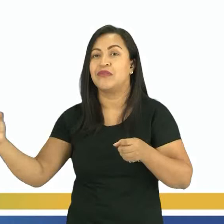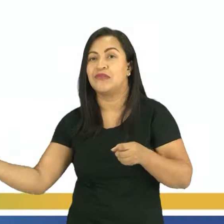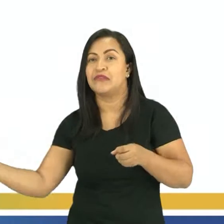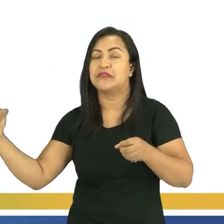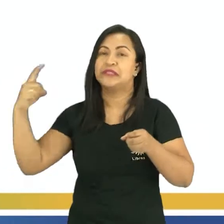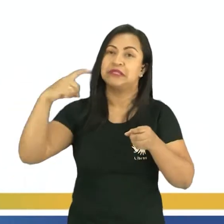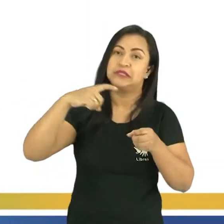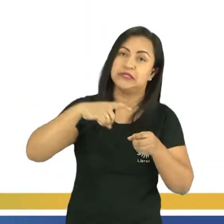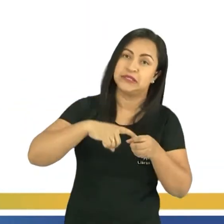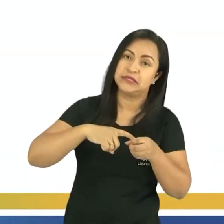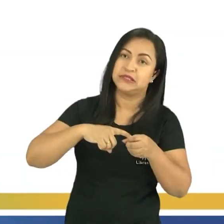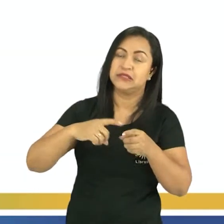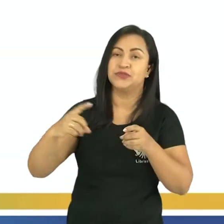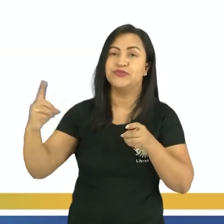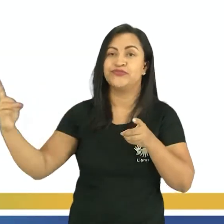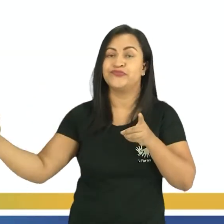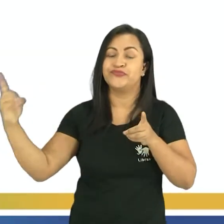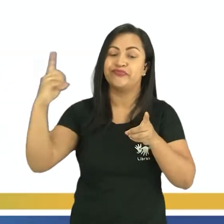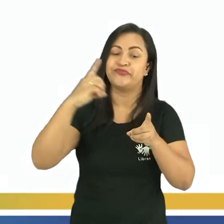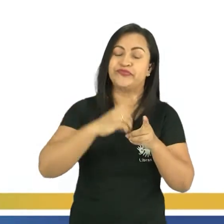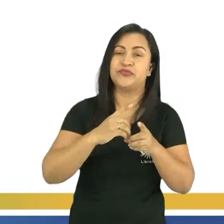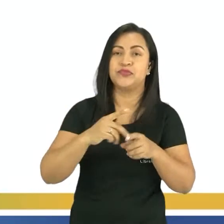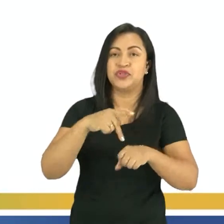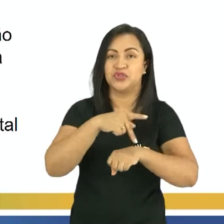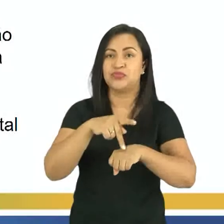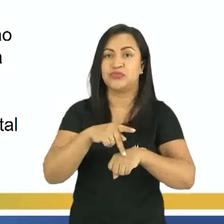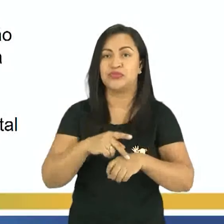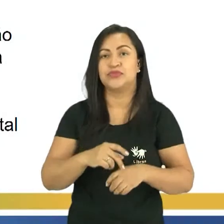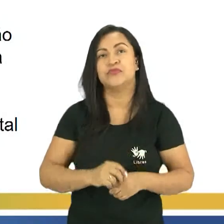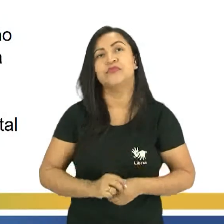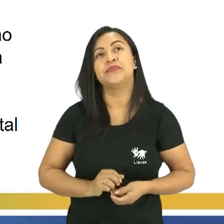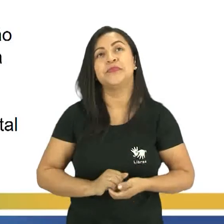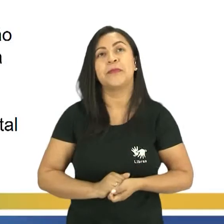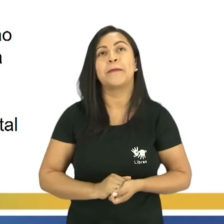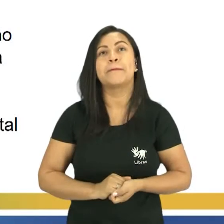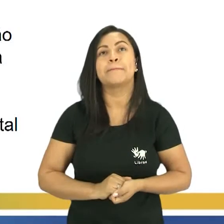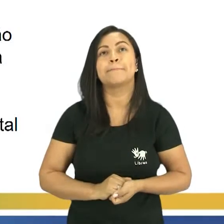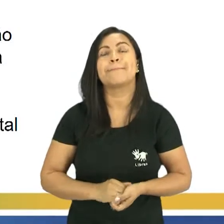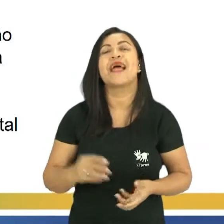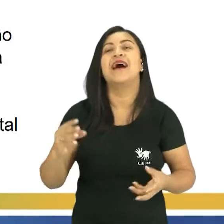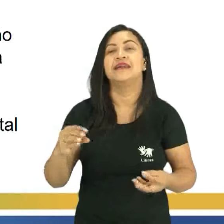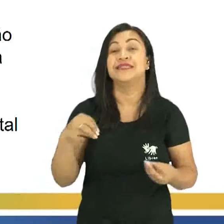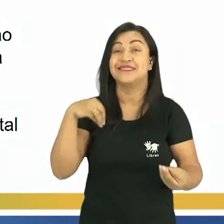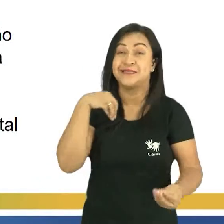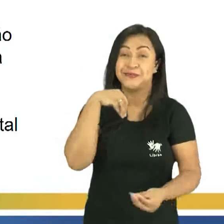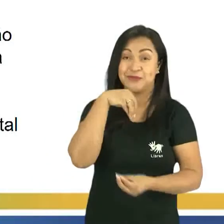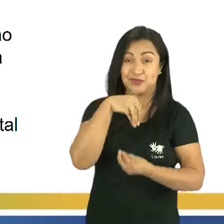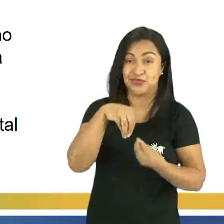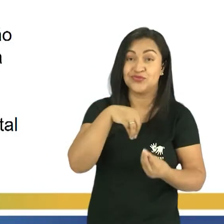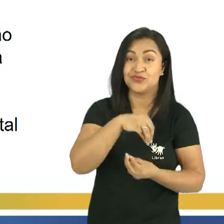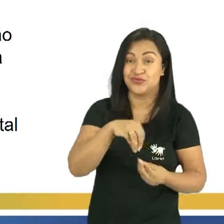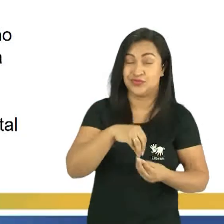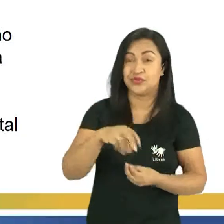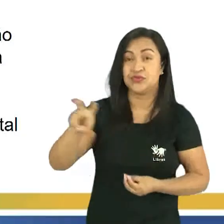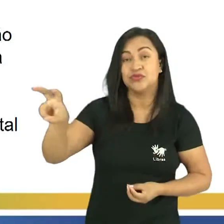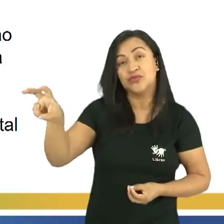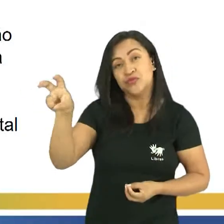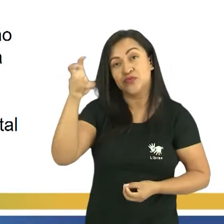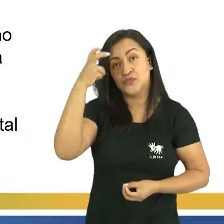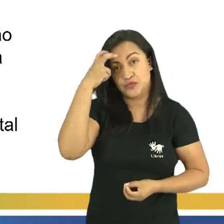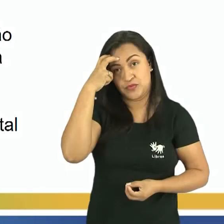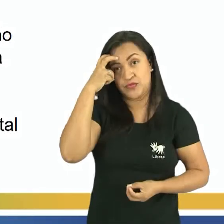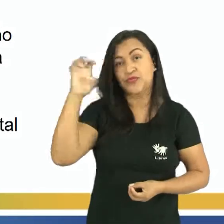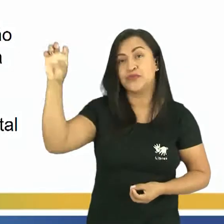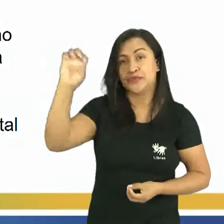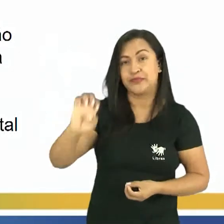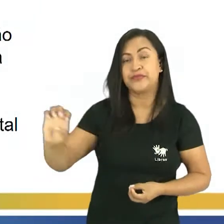Europa, sobre essa questão de crises também relacionadas à xenofobia. Continuando um pouco da diversidade cultural